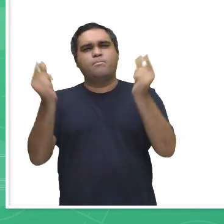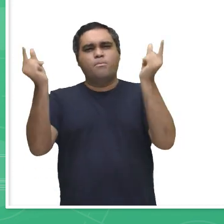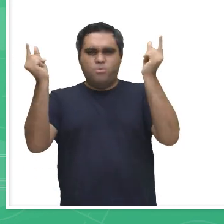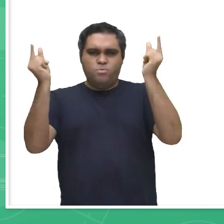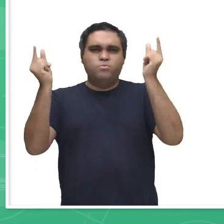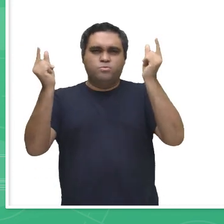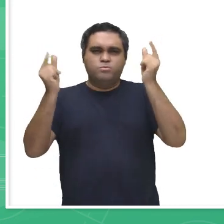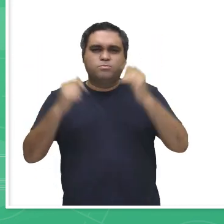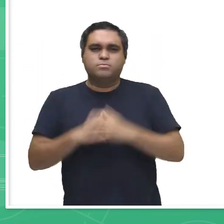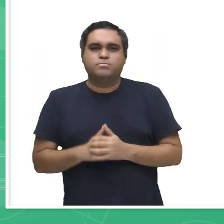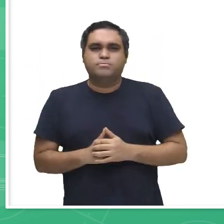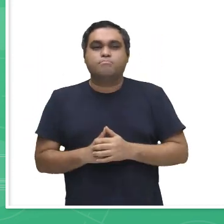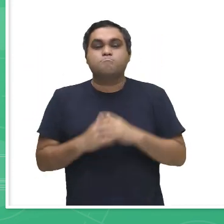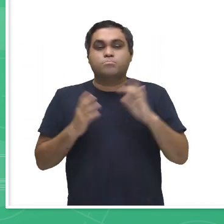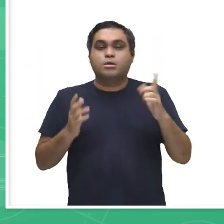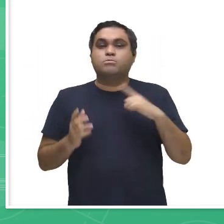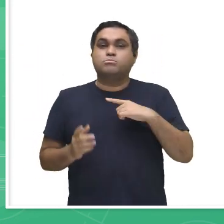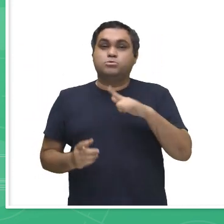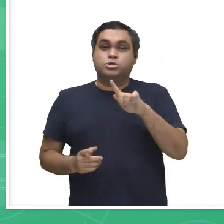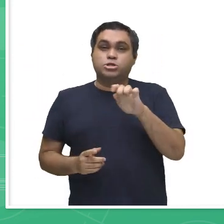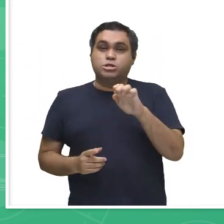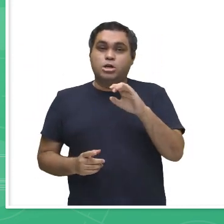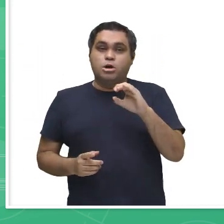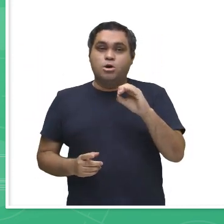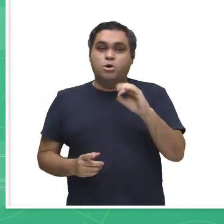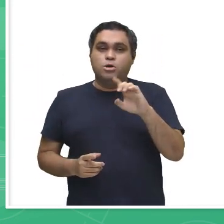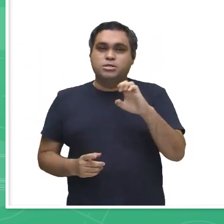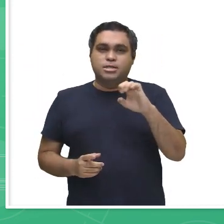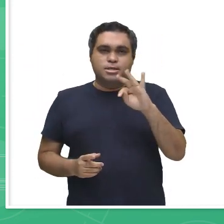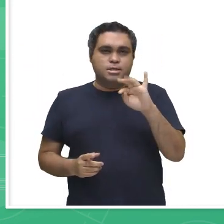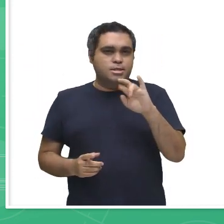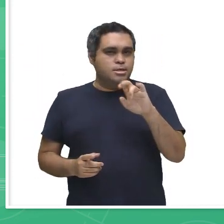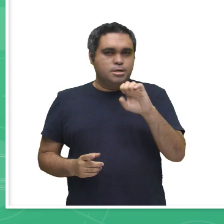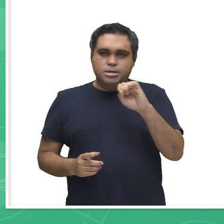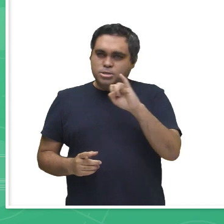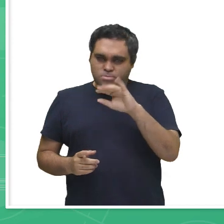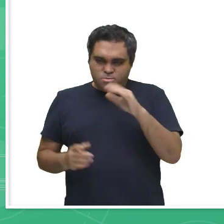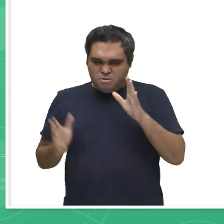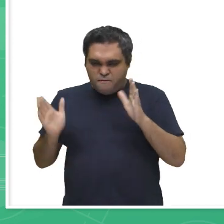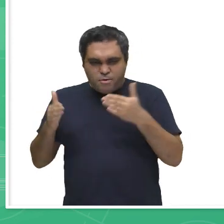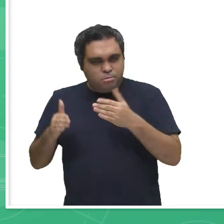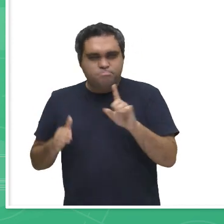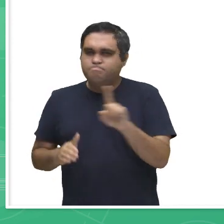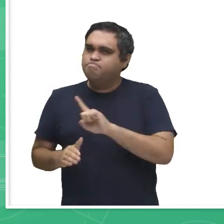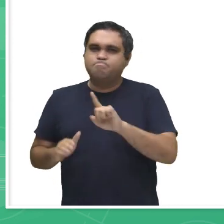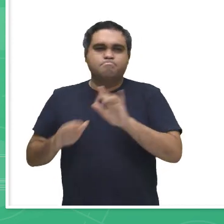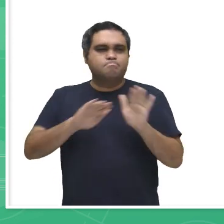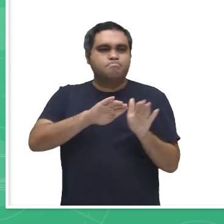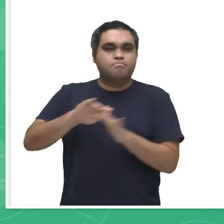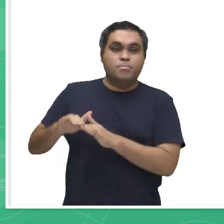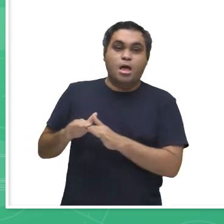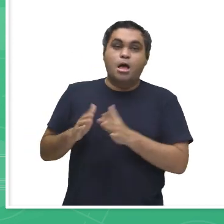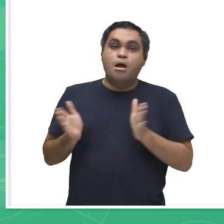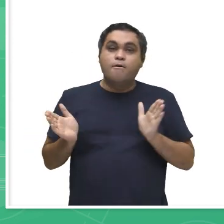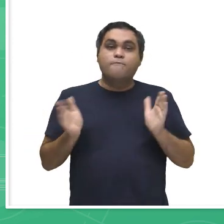do geocentrismo, esquece o geocentrismo agora, porque agora é o heliocentrismo. O universo, ele